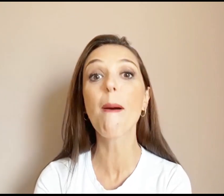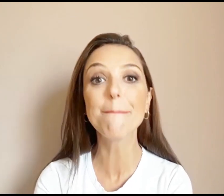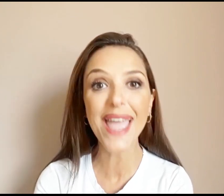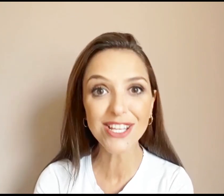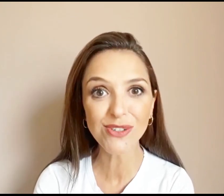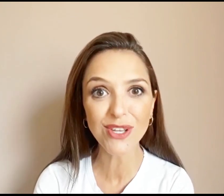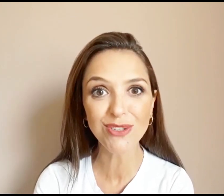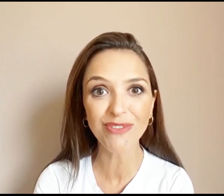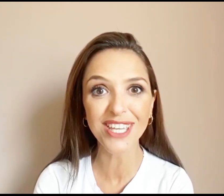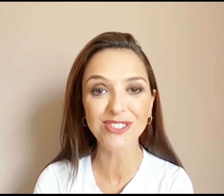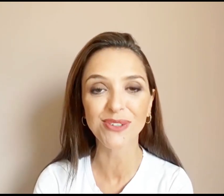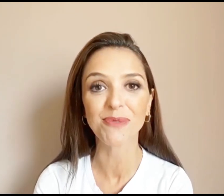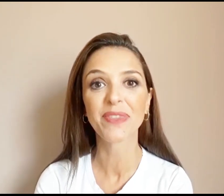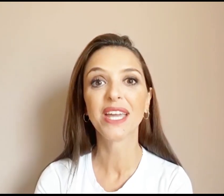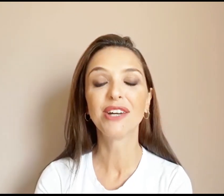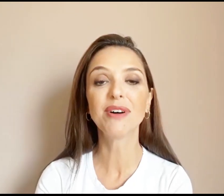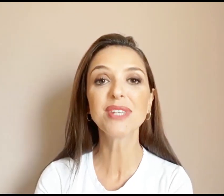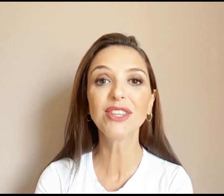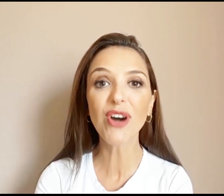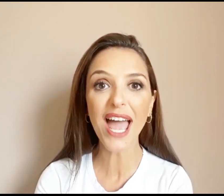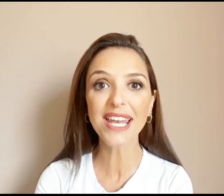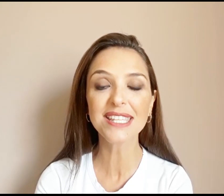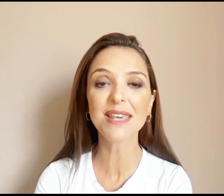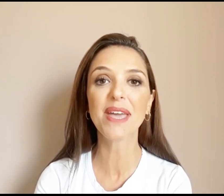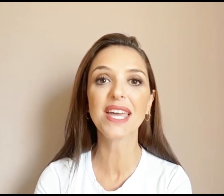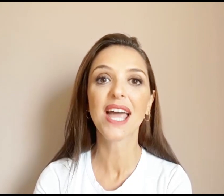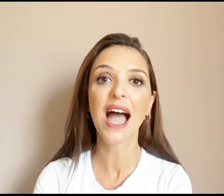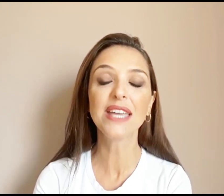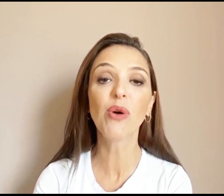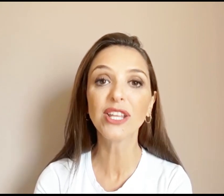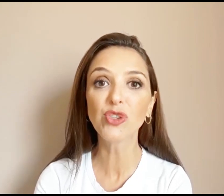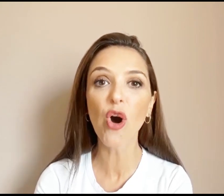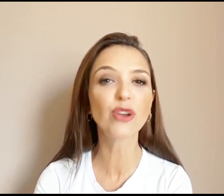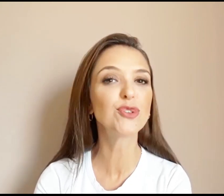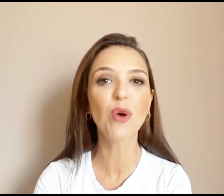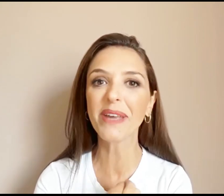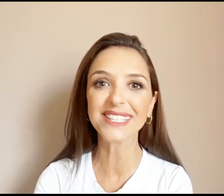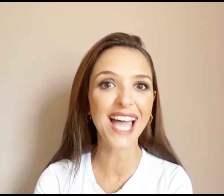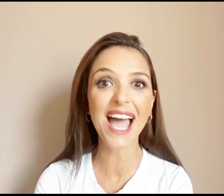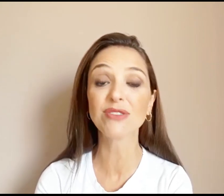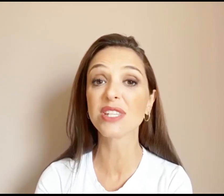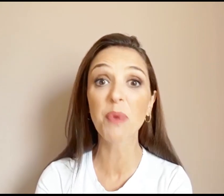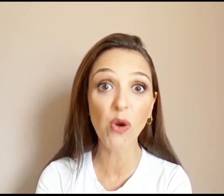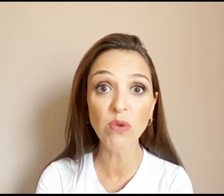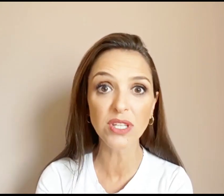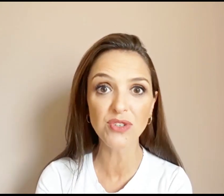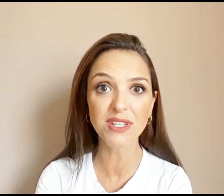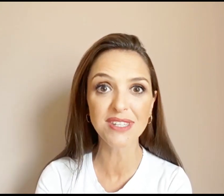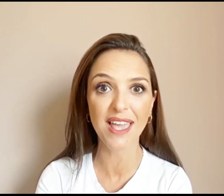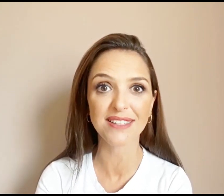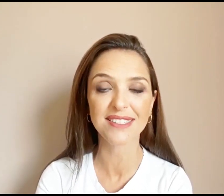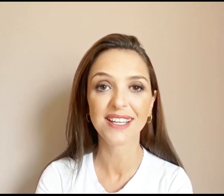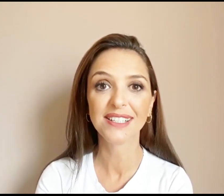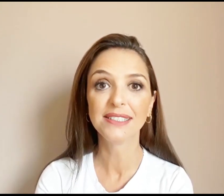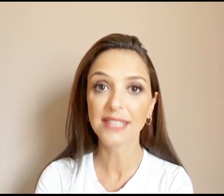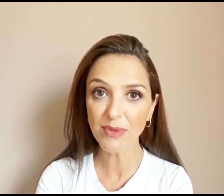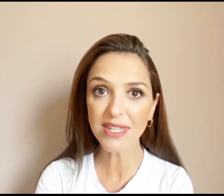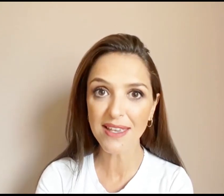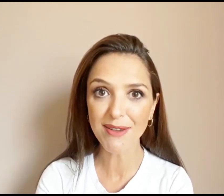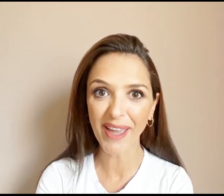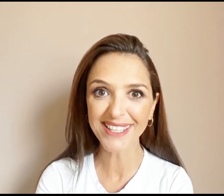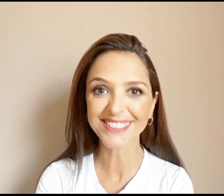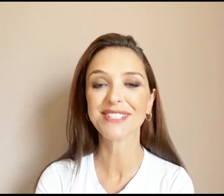vídeo, comente o nosso vídeo. Vamos adorar receber aí o retorno, os comentários, as perguntas de vocês.